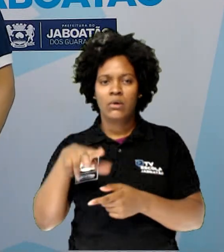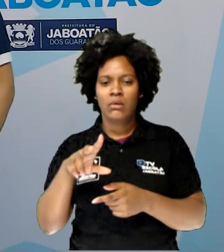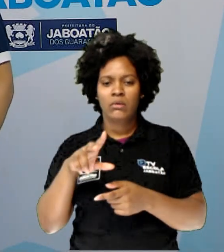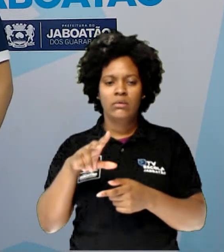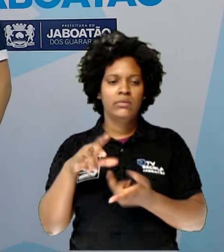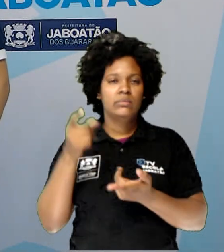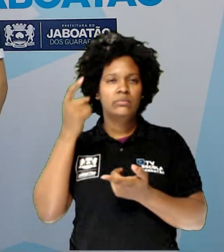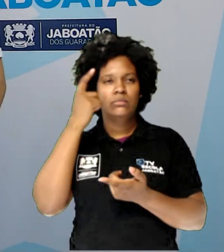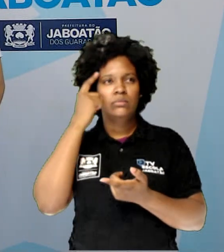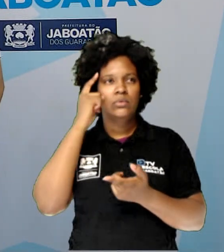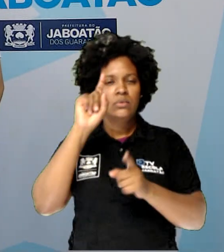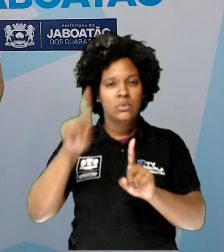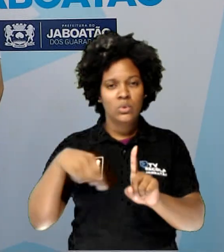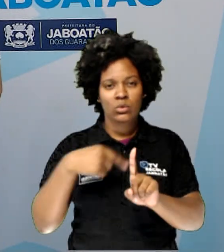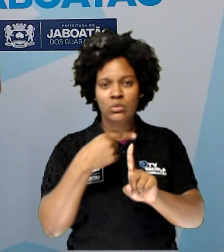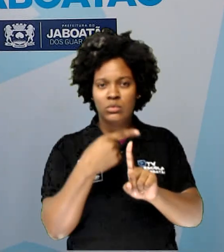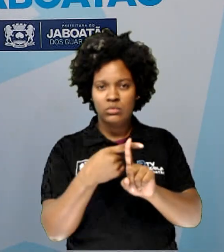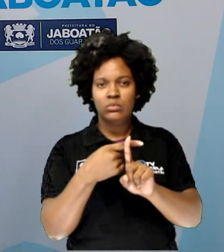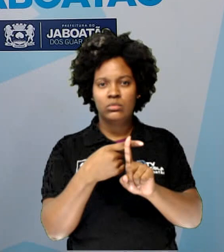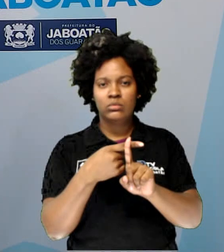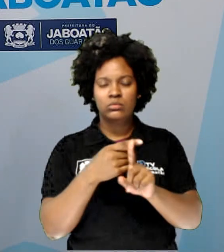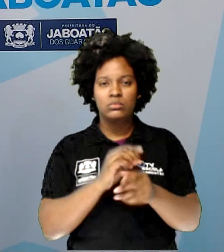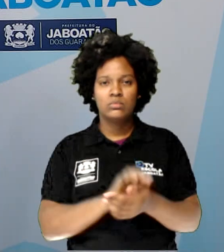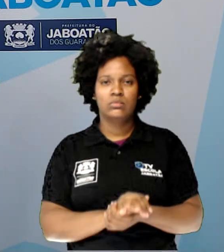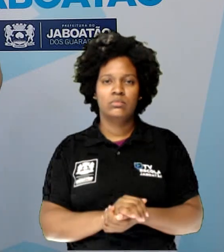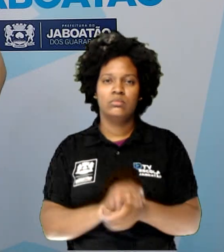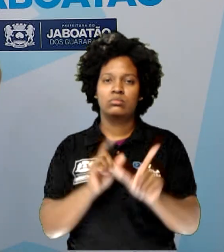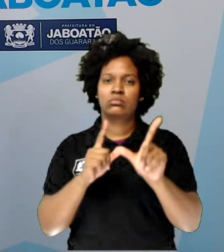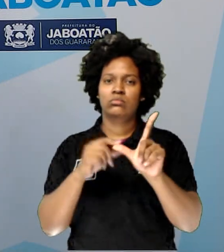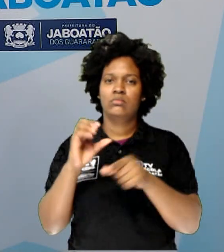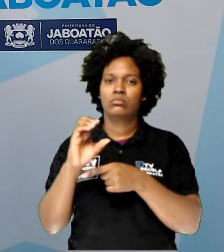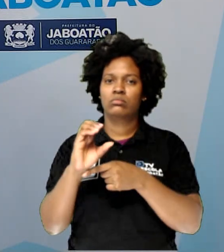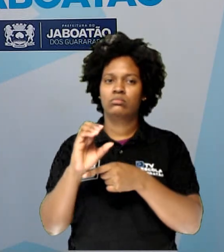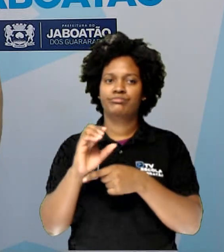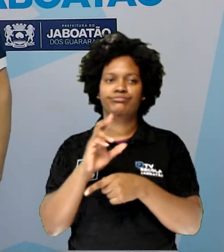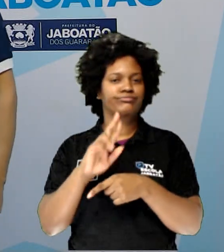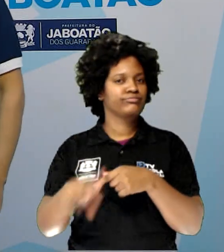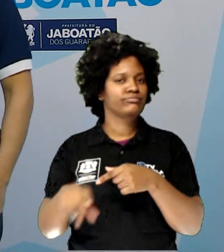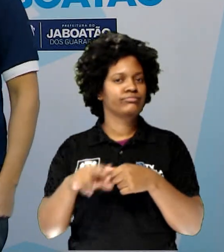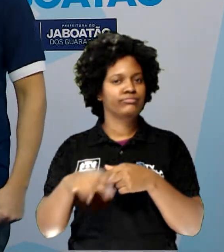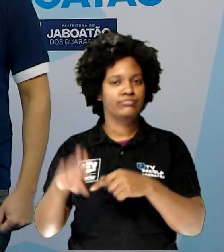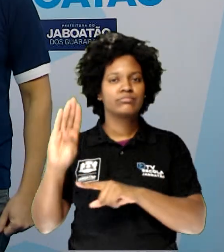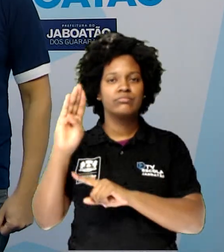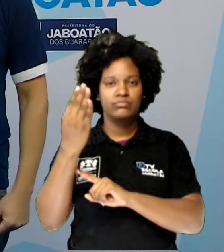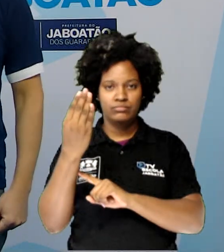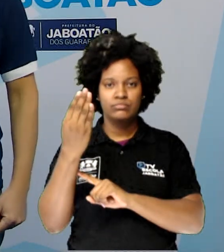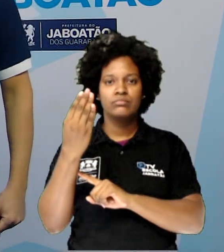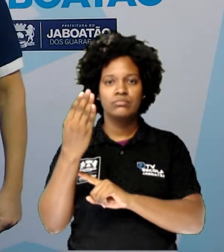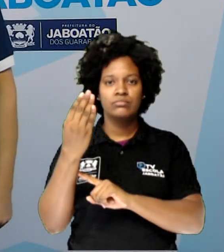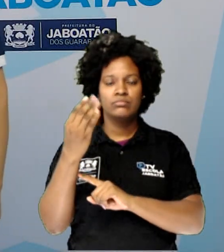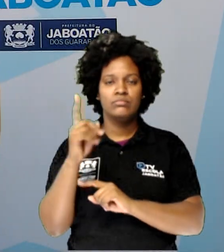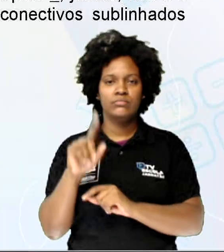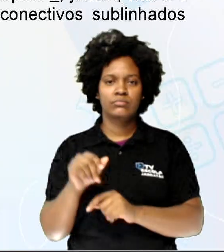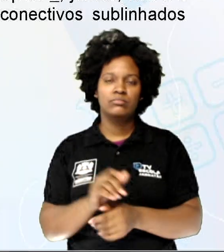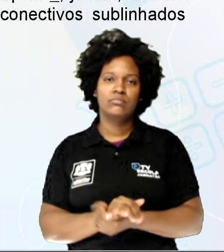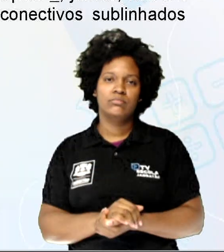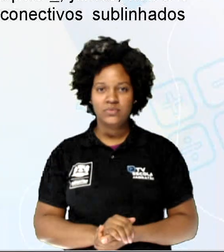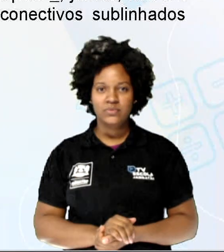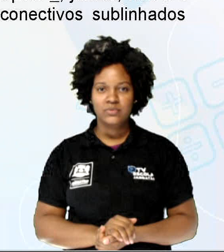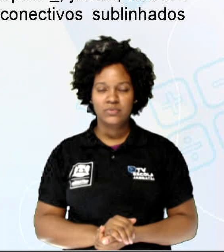de adição, ok? Então o item C também não é nossa resposta, é um item falso. Vamos ver o item